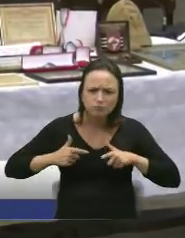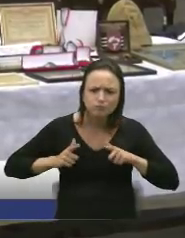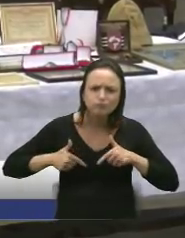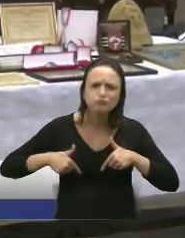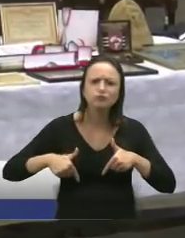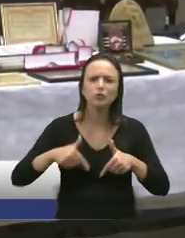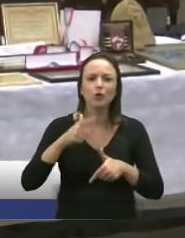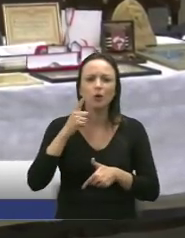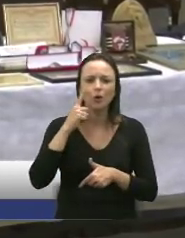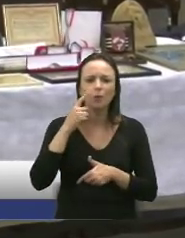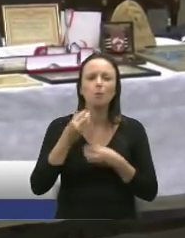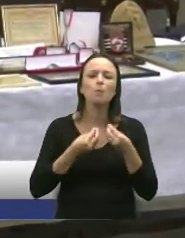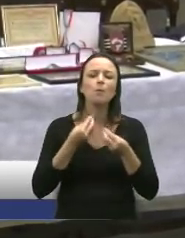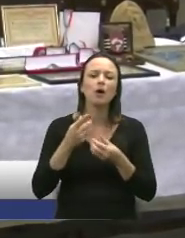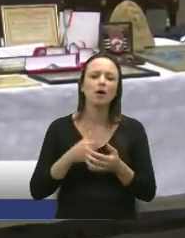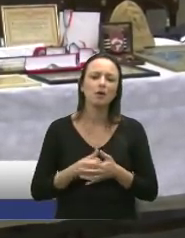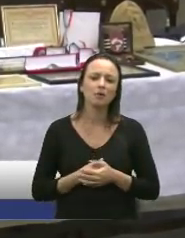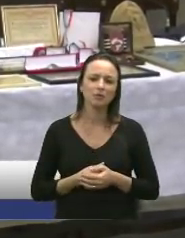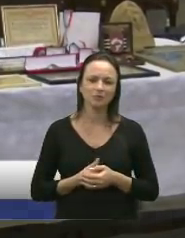qual é.